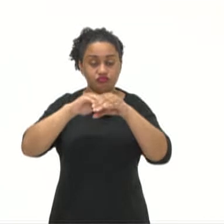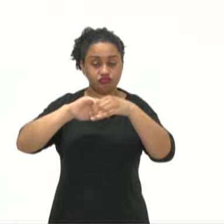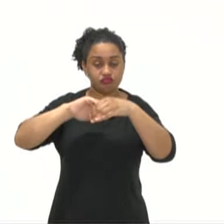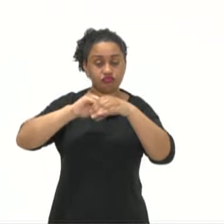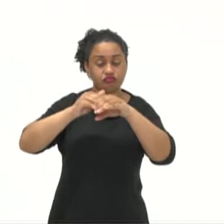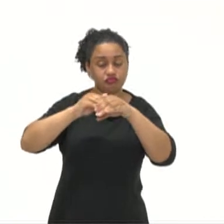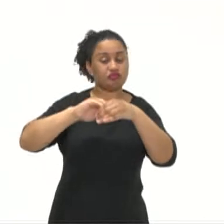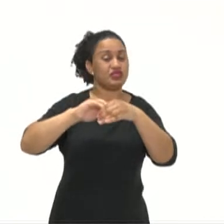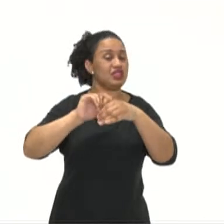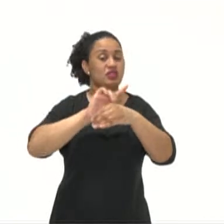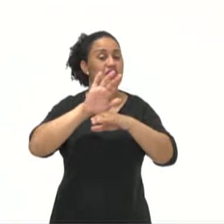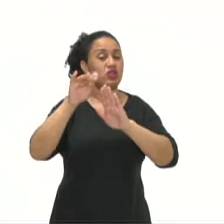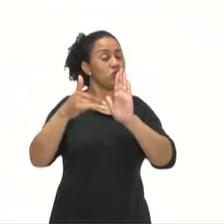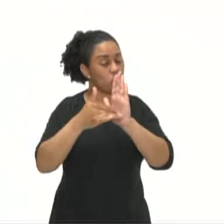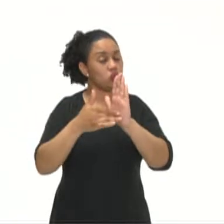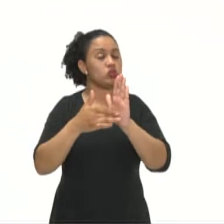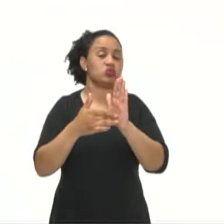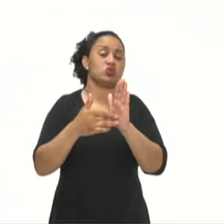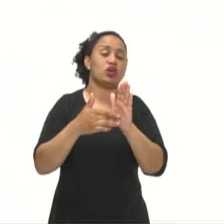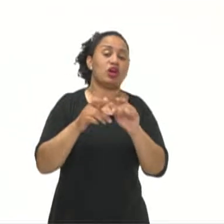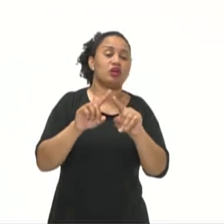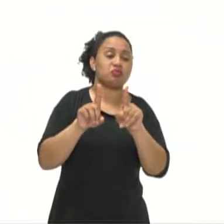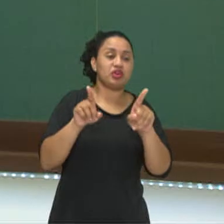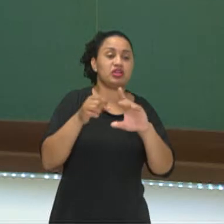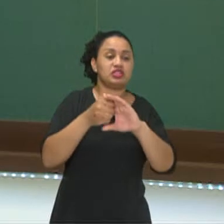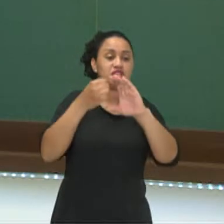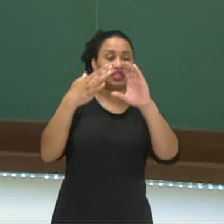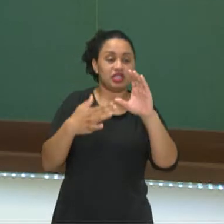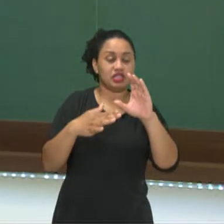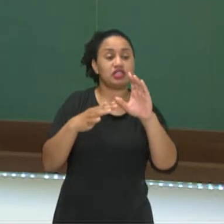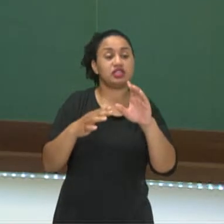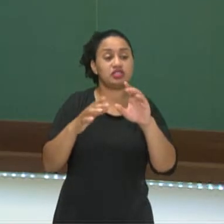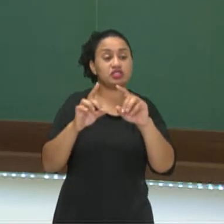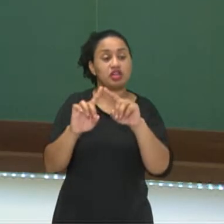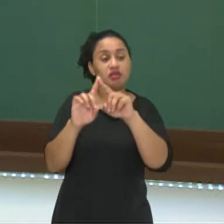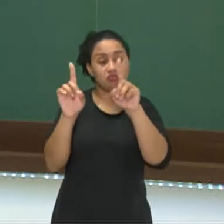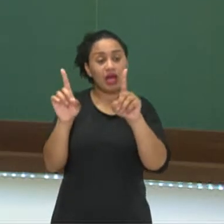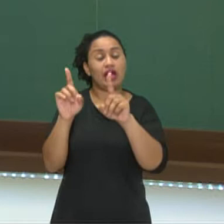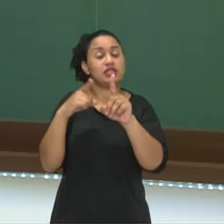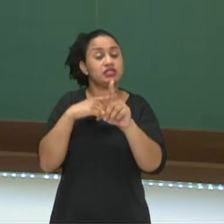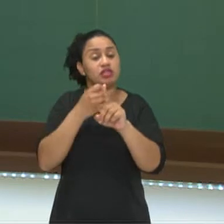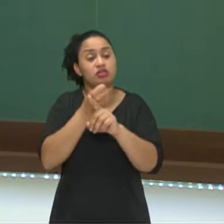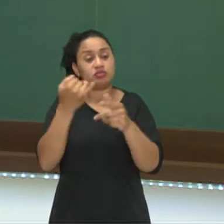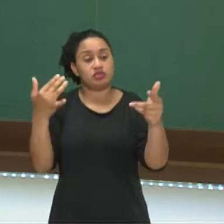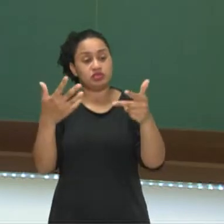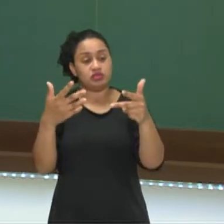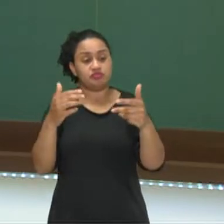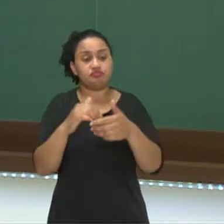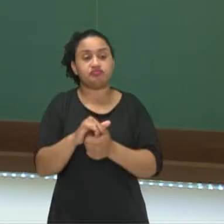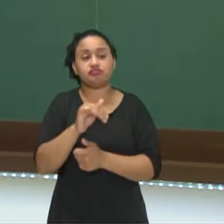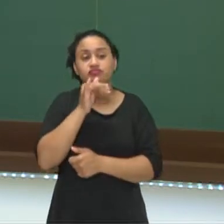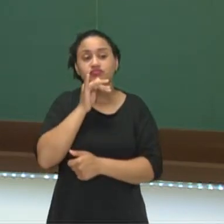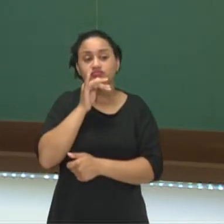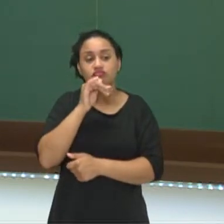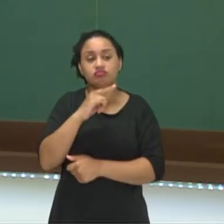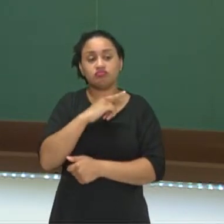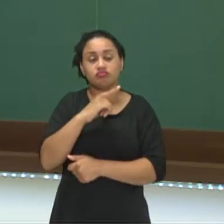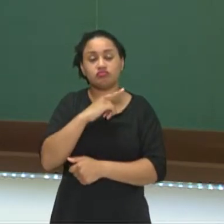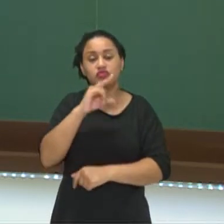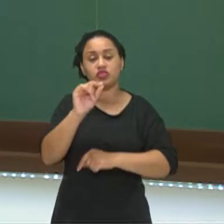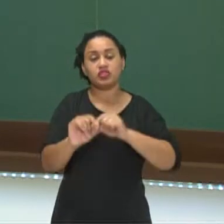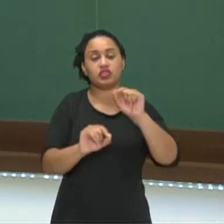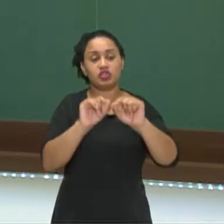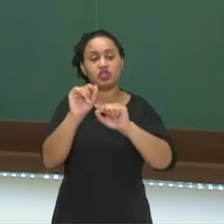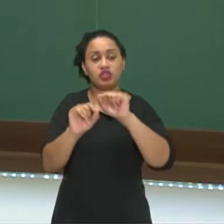mesoderme, não é completamente pela mesoderme, como é o caso do celomado. Nós temos aqui, por exemplo,